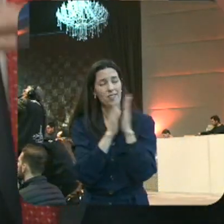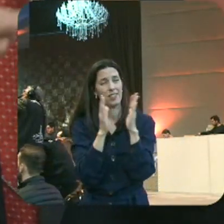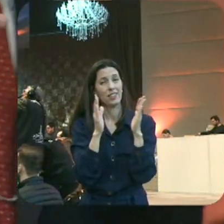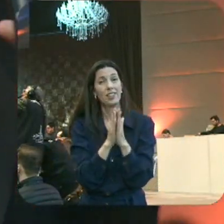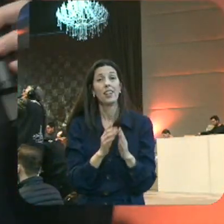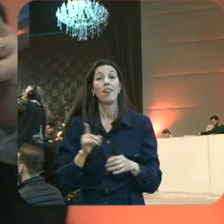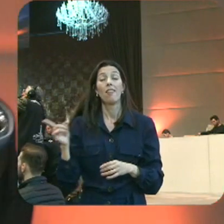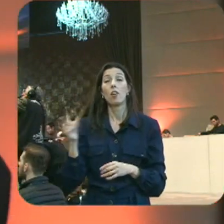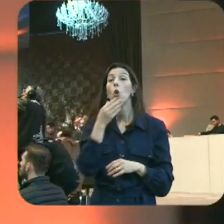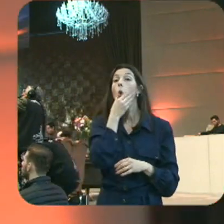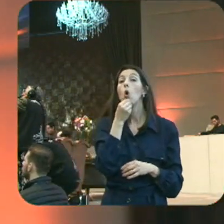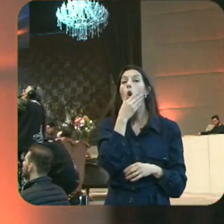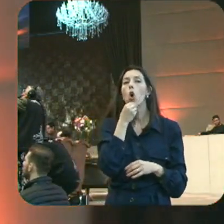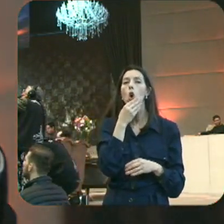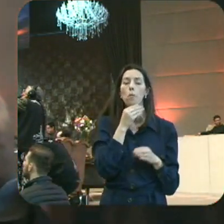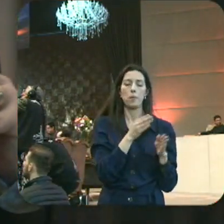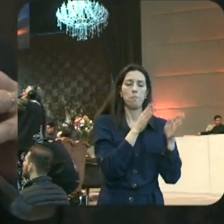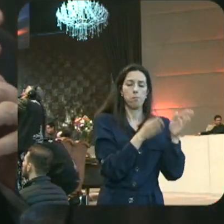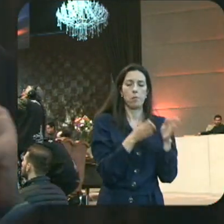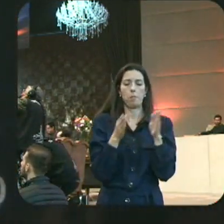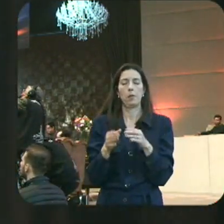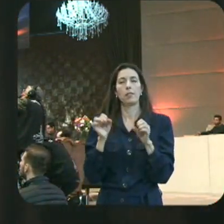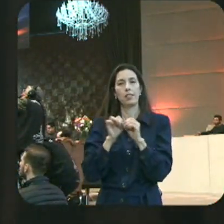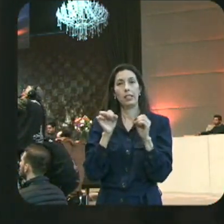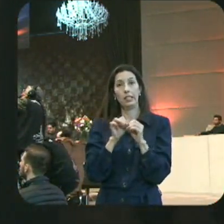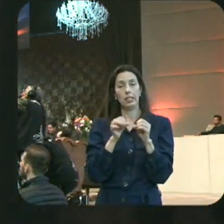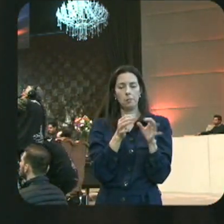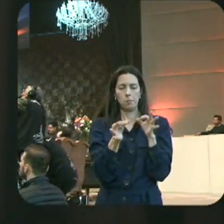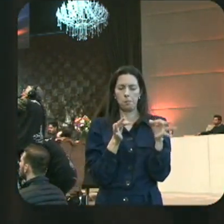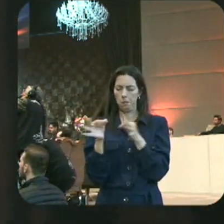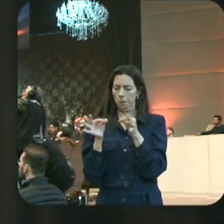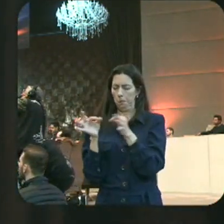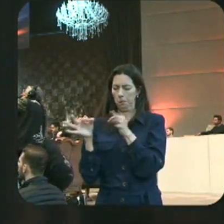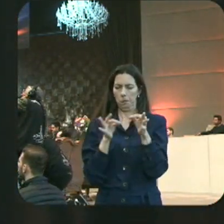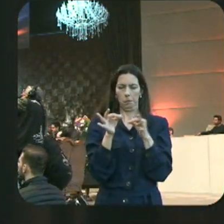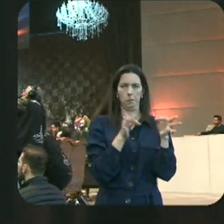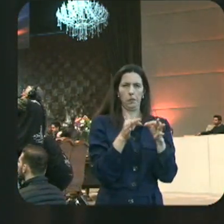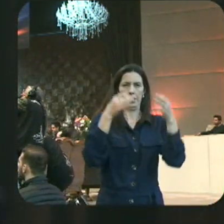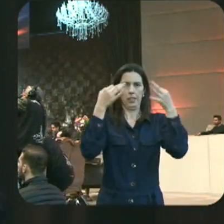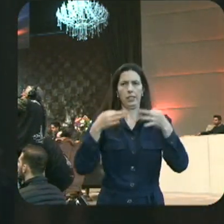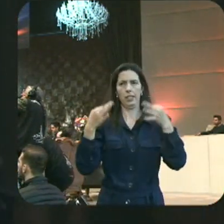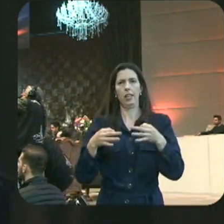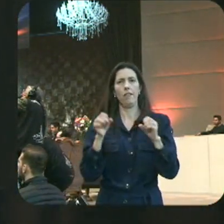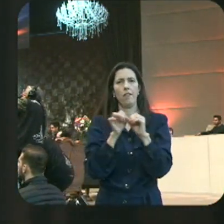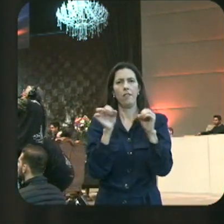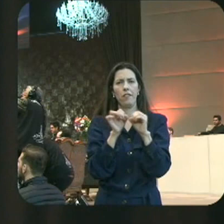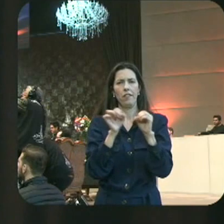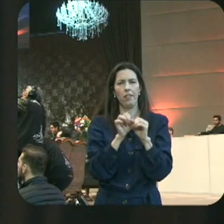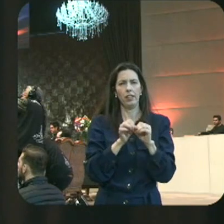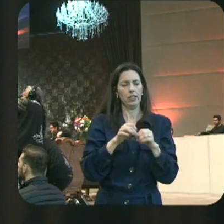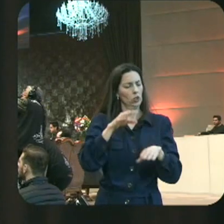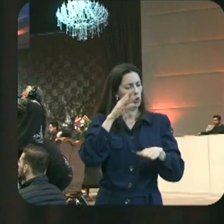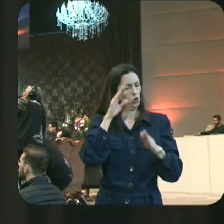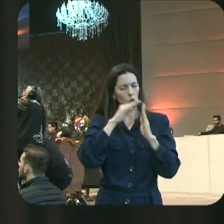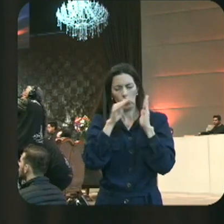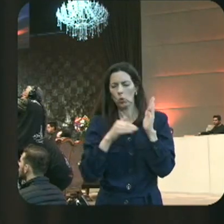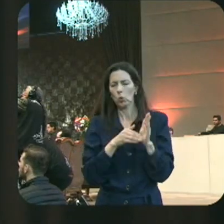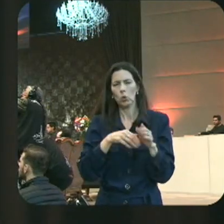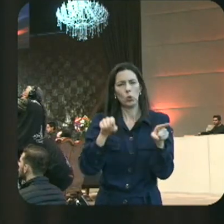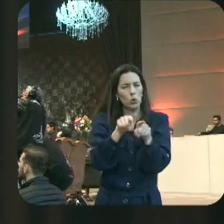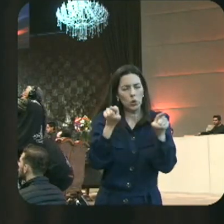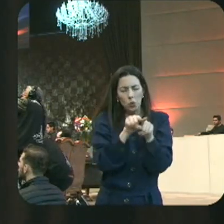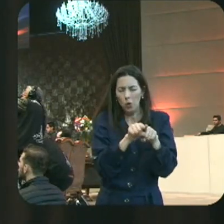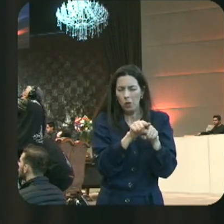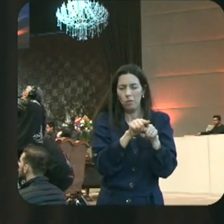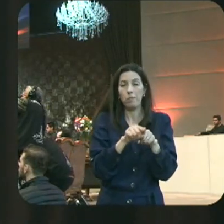cara muito sistemático. Sabe aqueles caras sistemáticos? Daqueles caras assim que faz tudo daquele jeitinho. Então